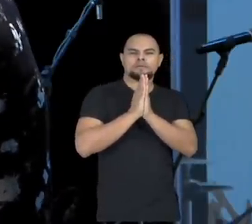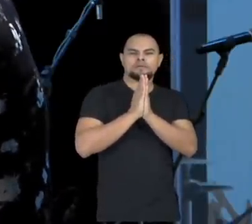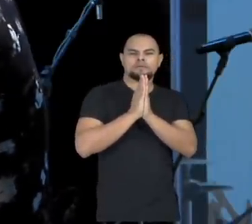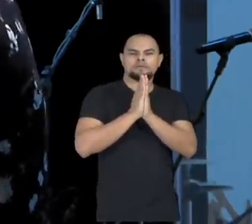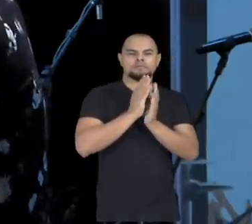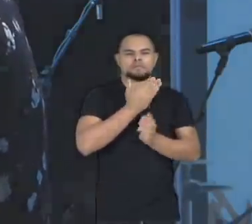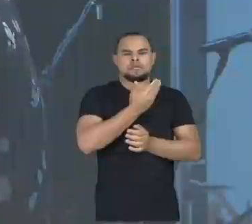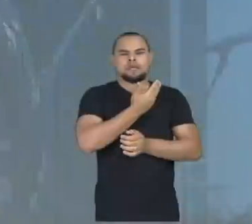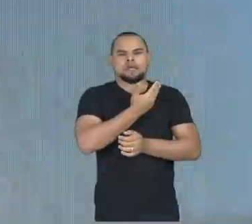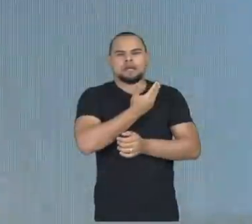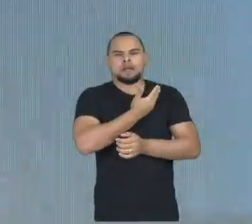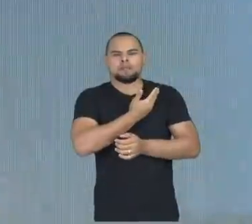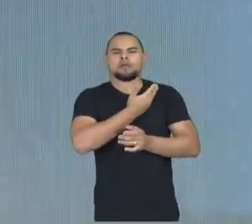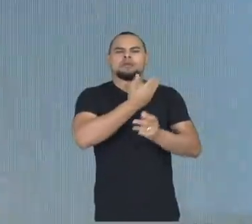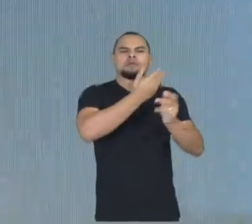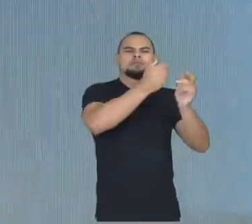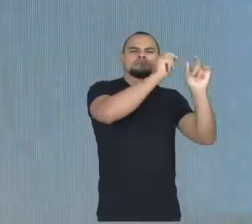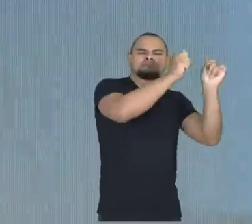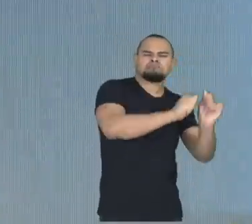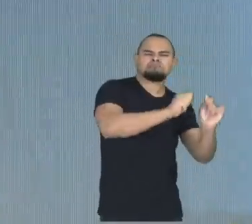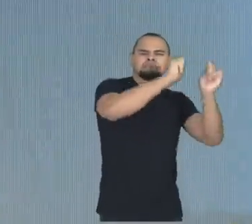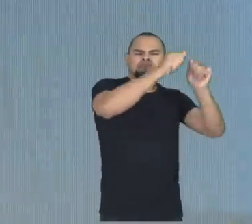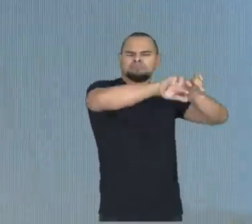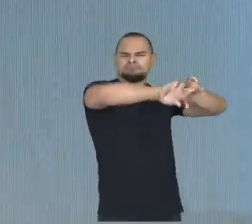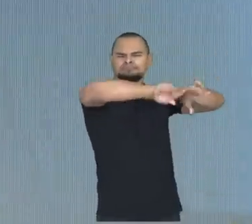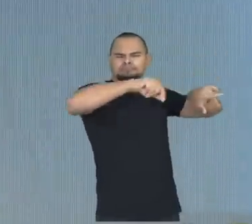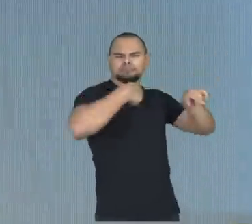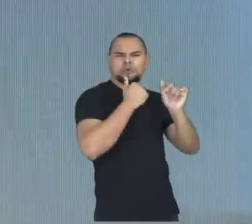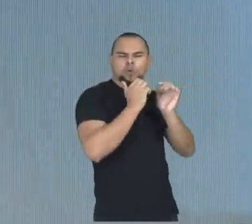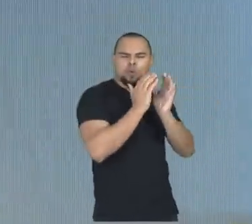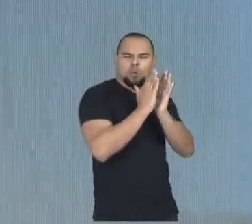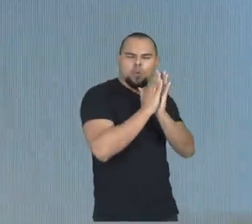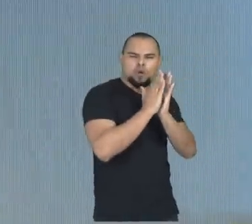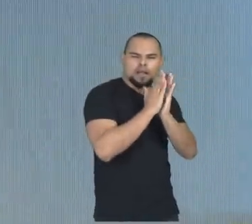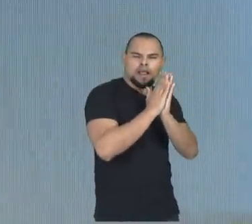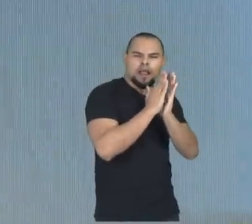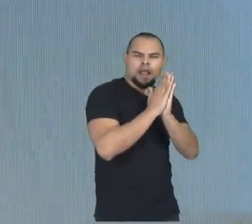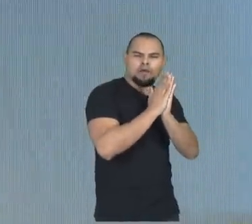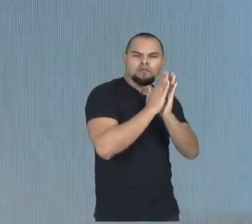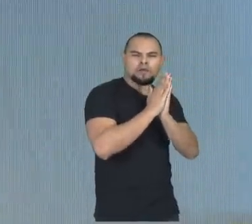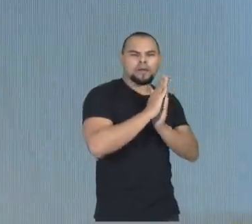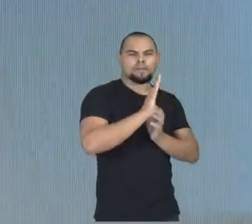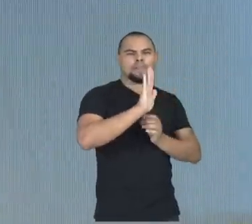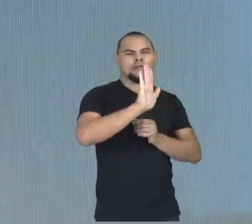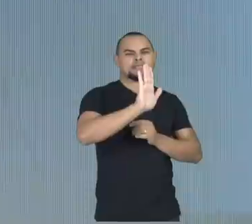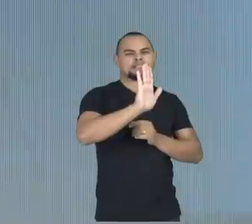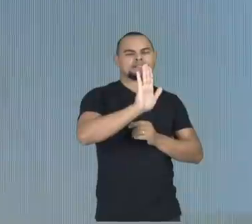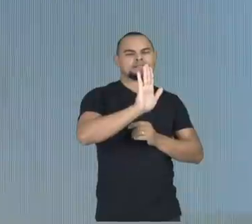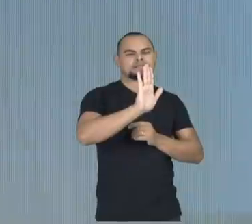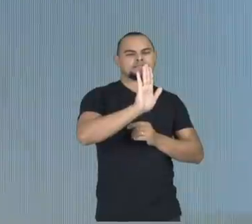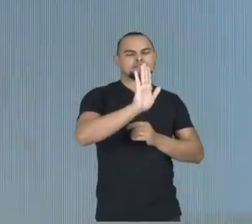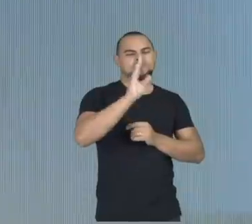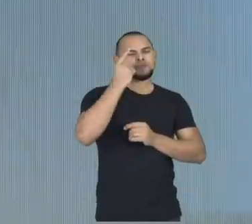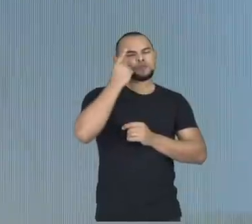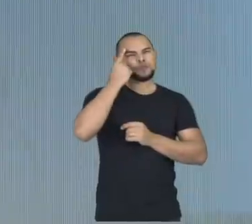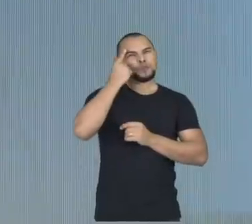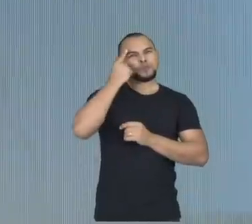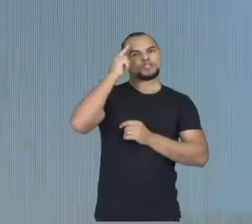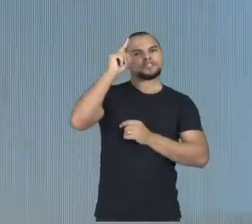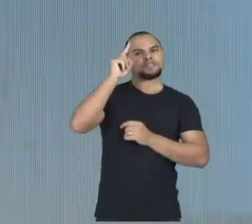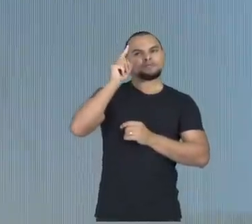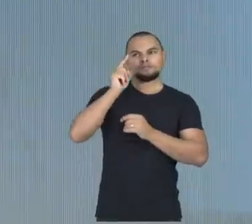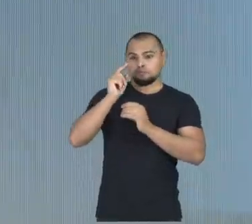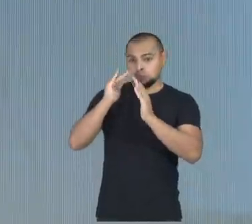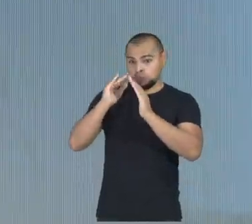amigas e amigos de Jesus, homens e mulheres de Deus, mas em um dia, não foi numa